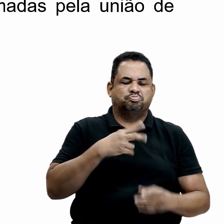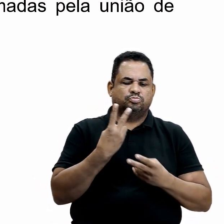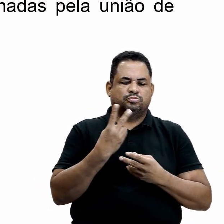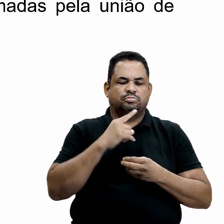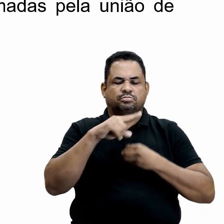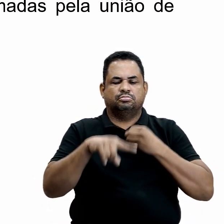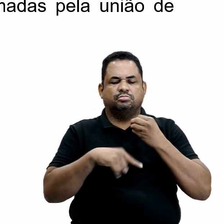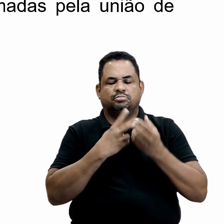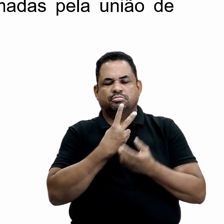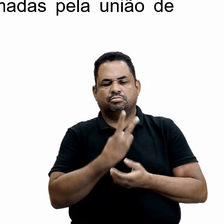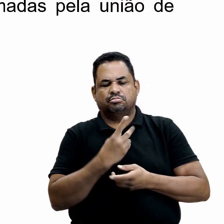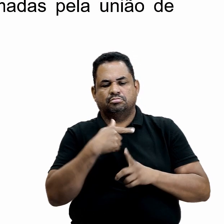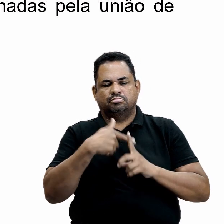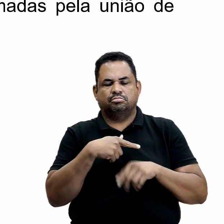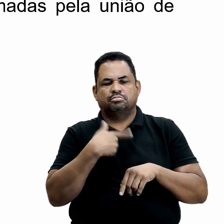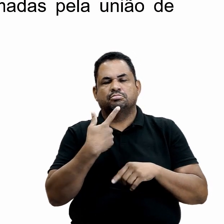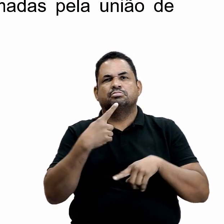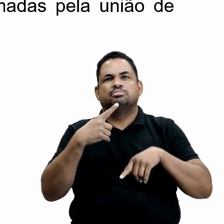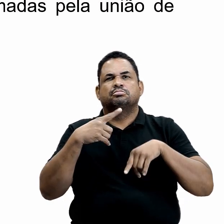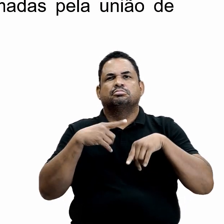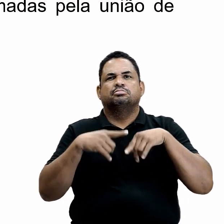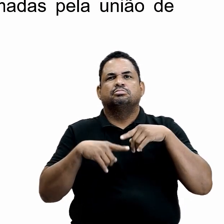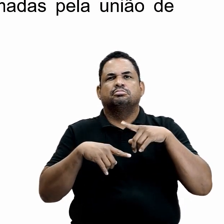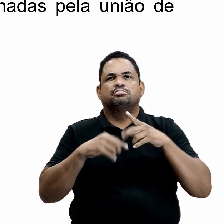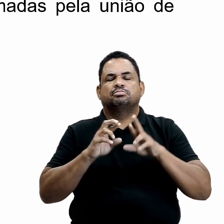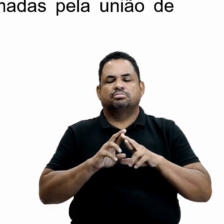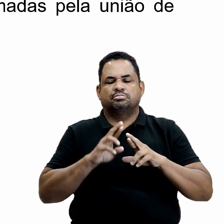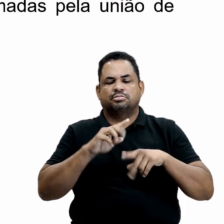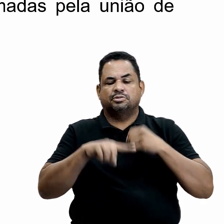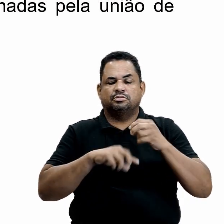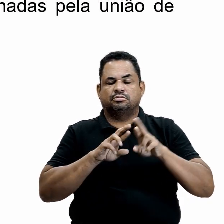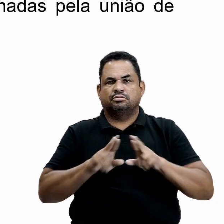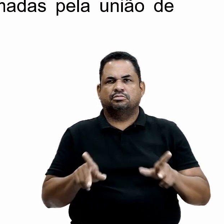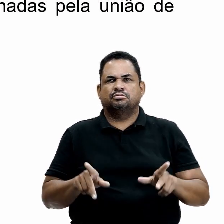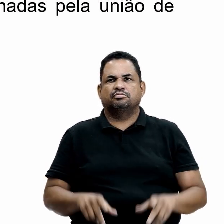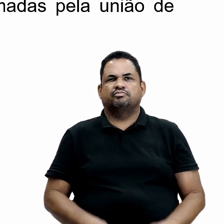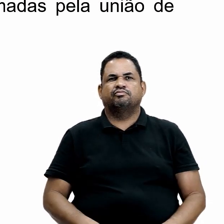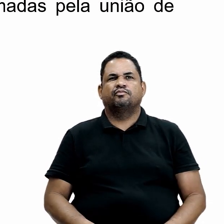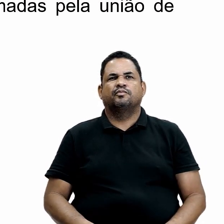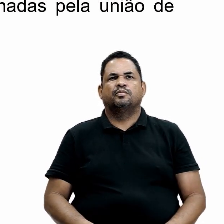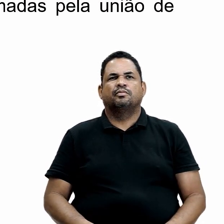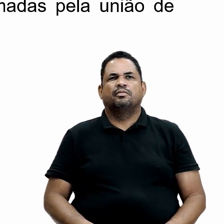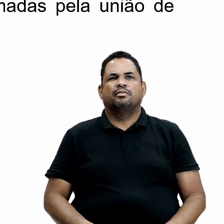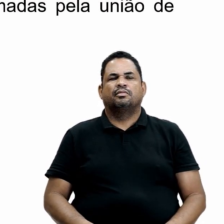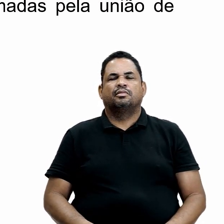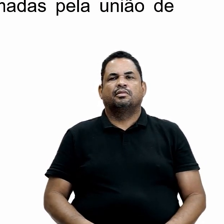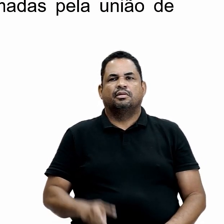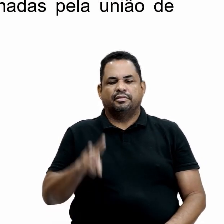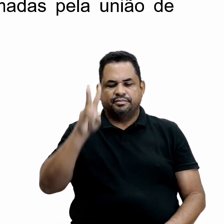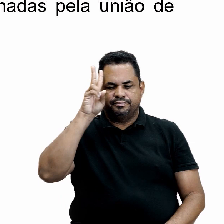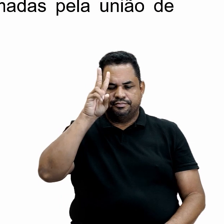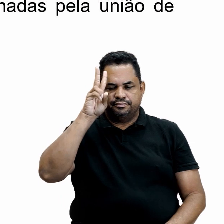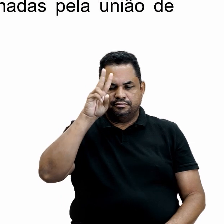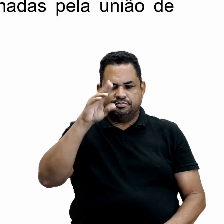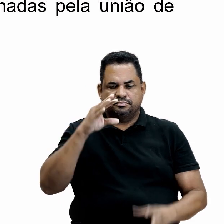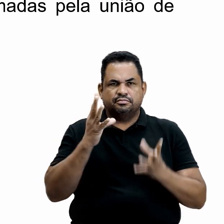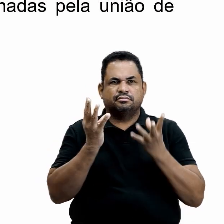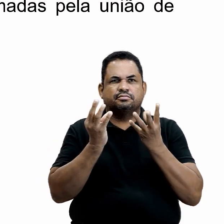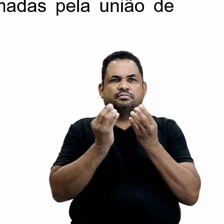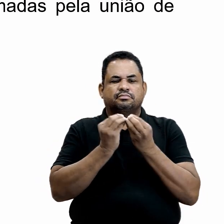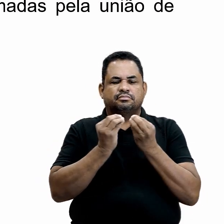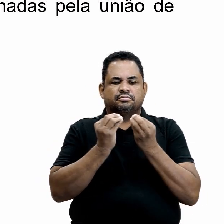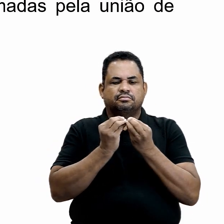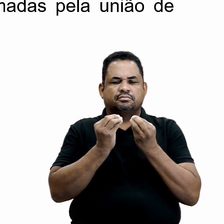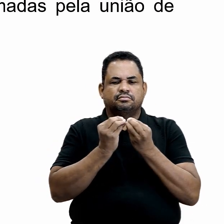átomos de 2 ou mais átomos diferentes. Lembrando que as